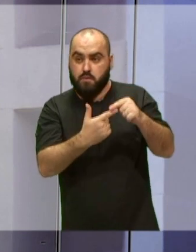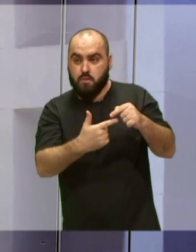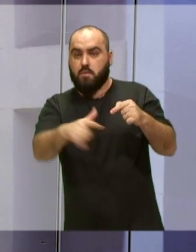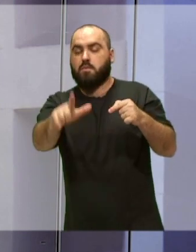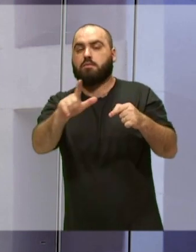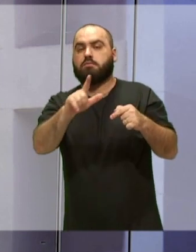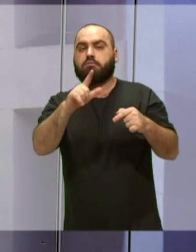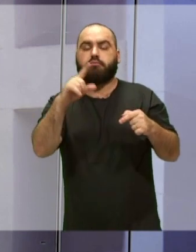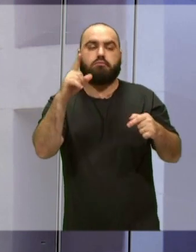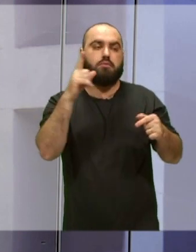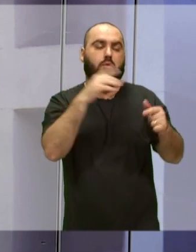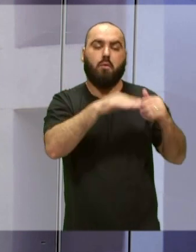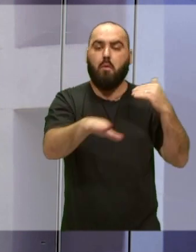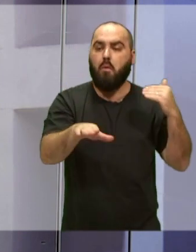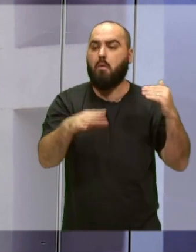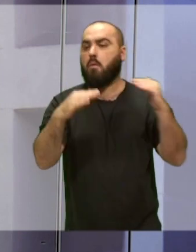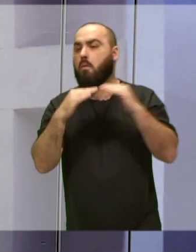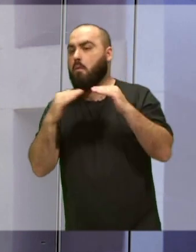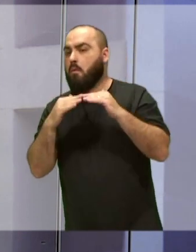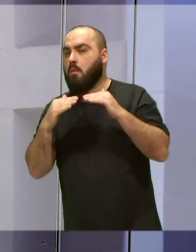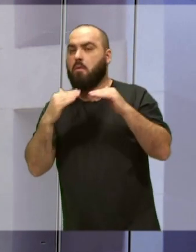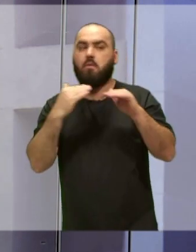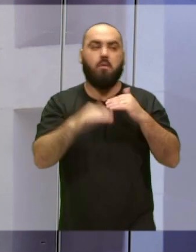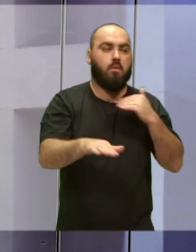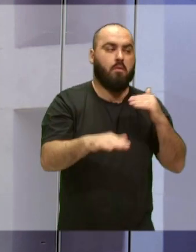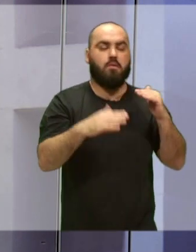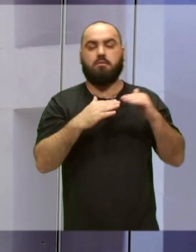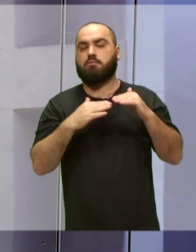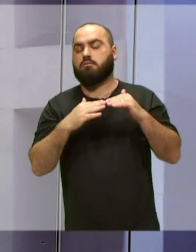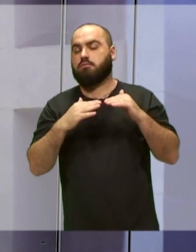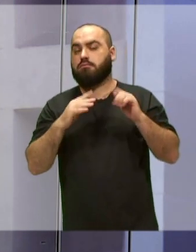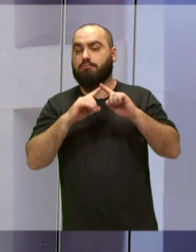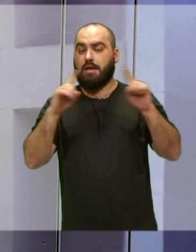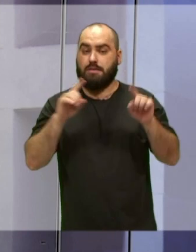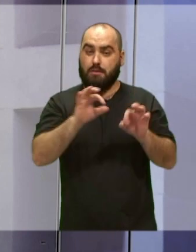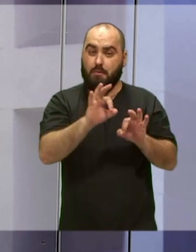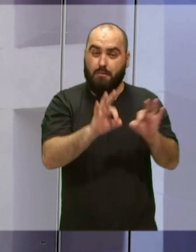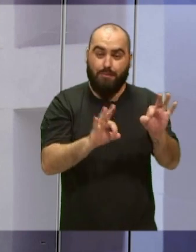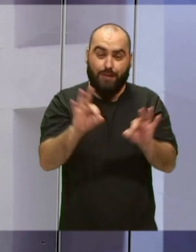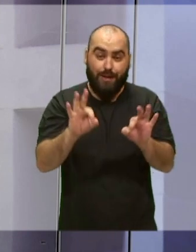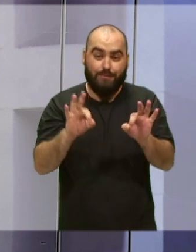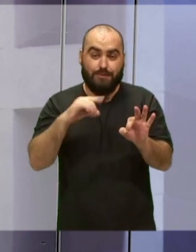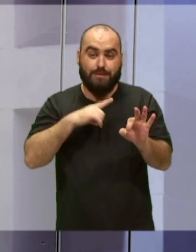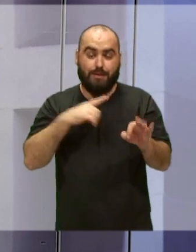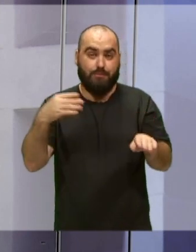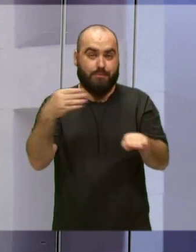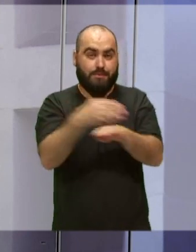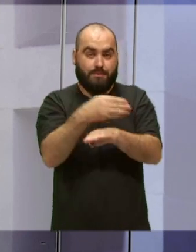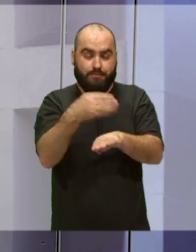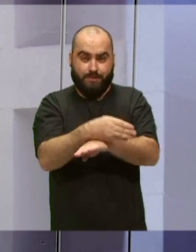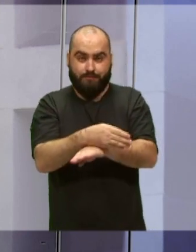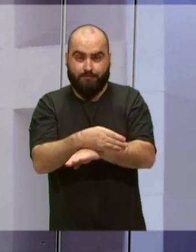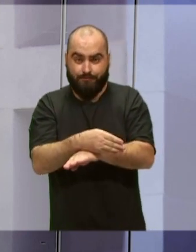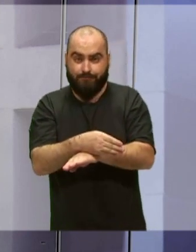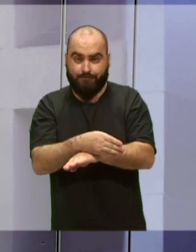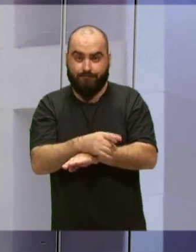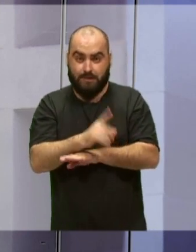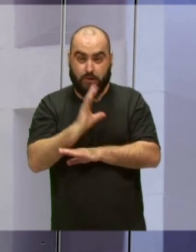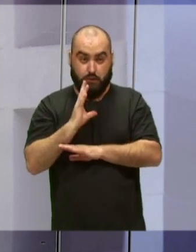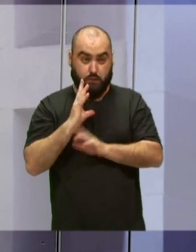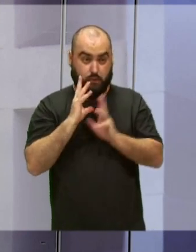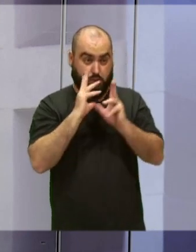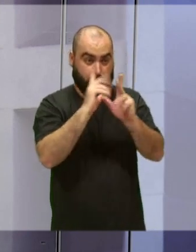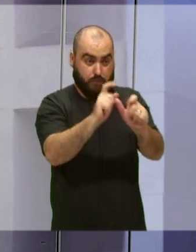se descontenta mas o plano pelo que nós parti se é tudo aquilo que a gente participou vai vir